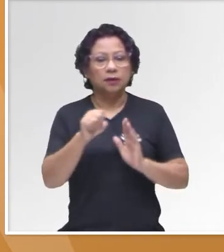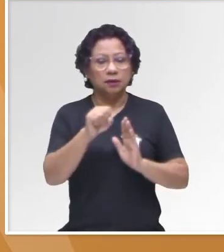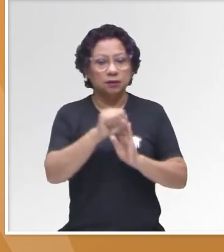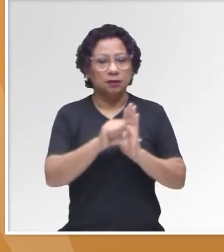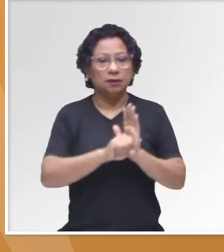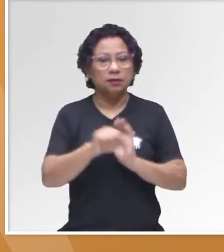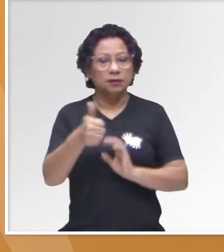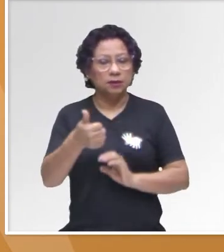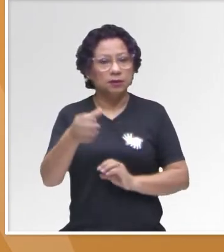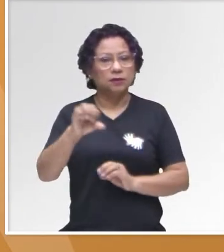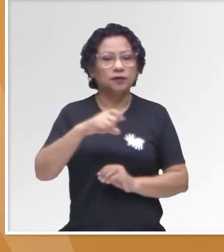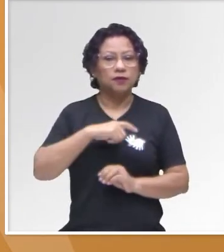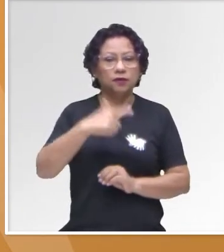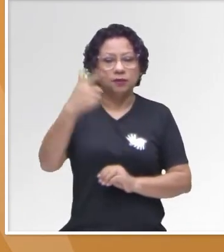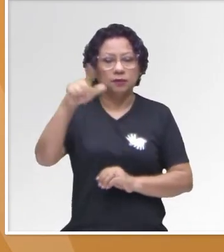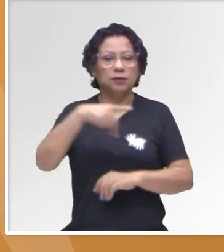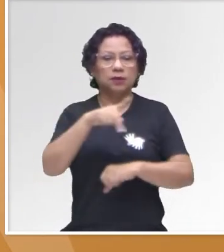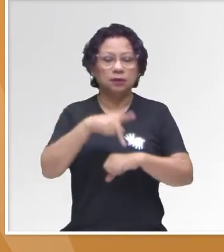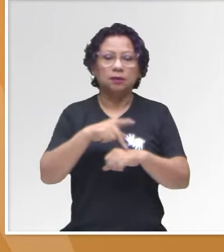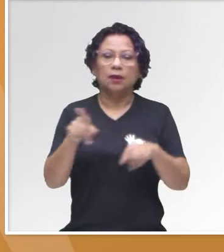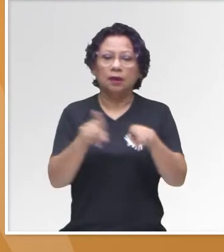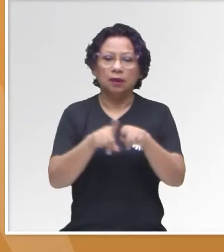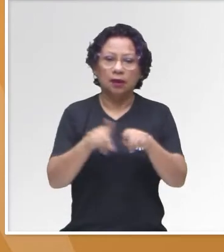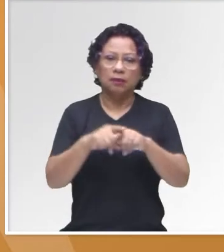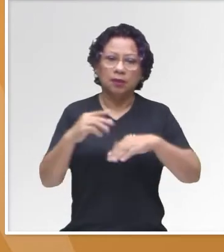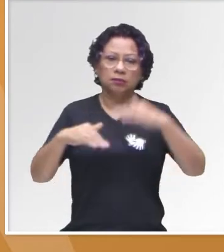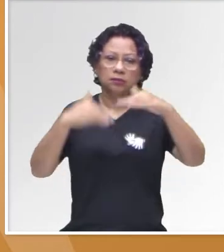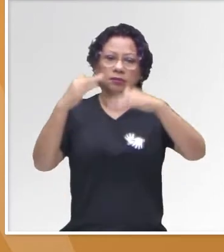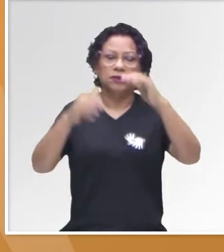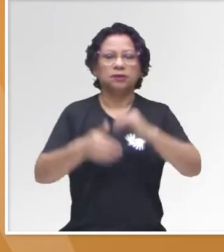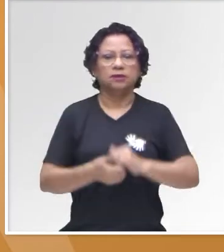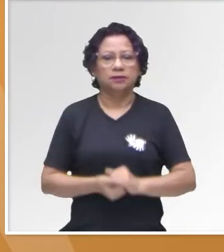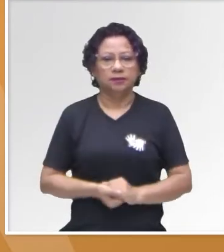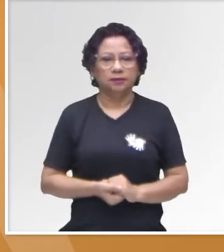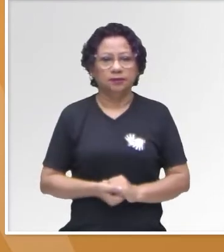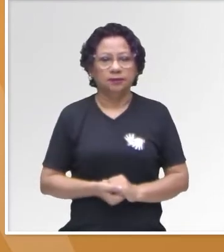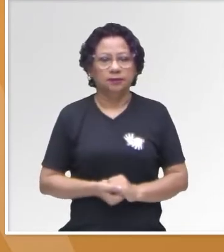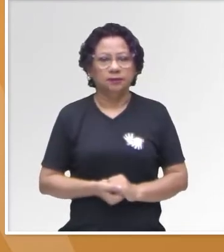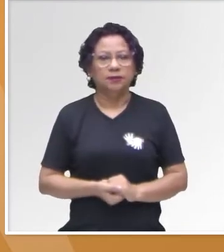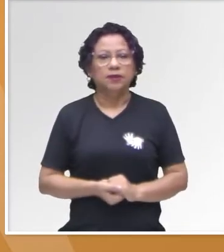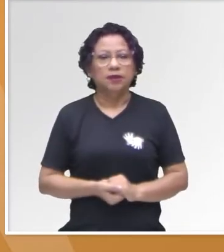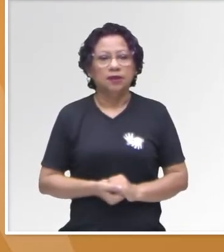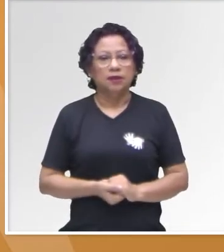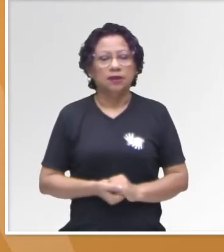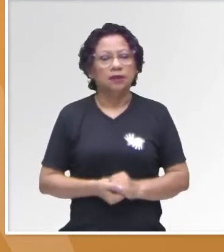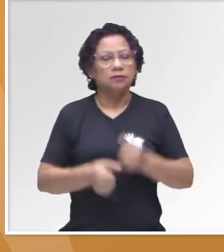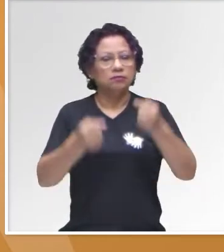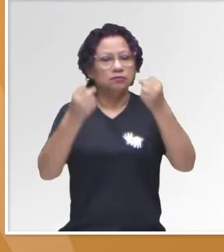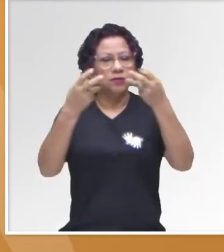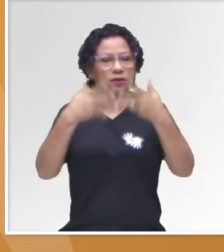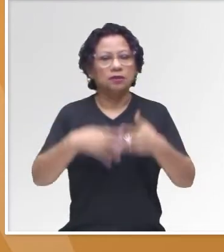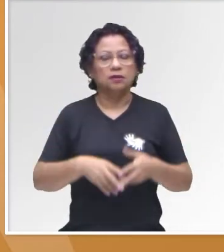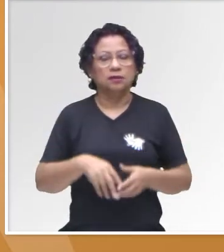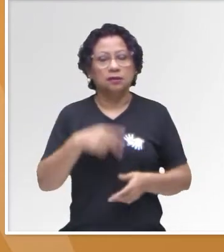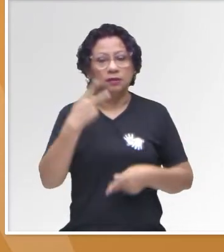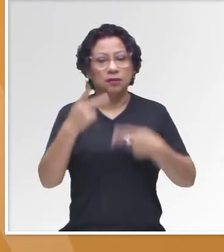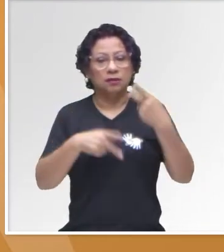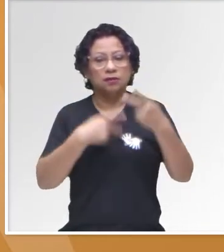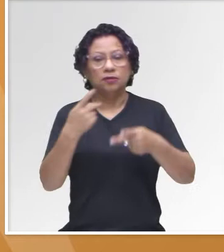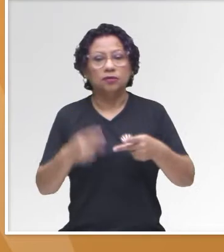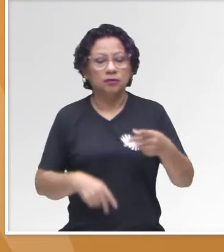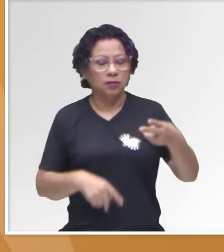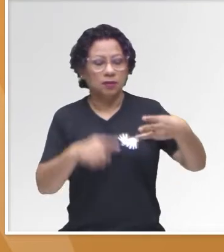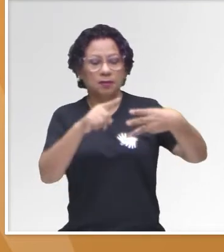industrializando. Aí vimos as teorias da organização da produção industrial, onde nós falamos sobre 3 teorias, né?